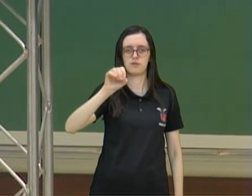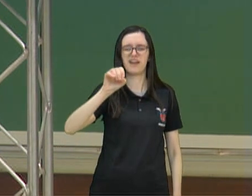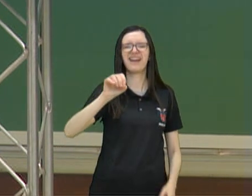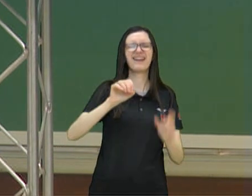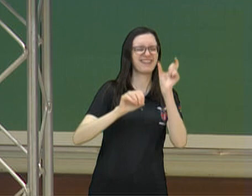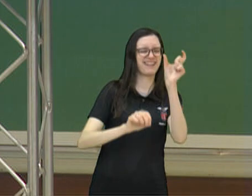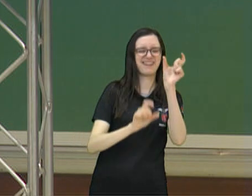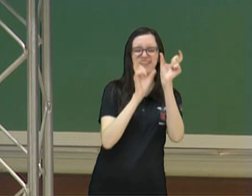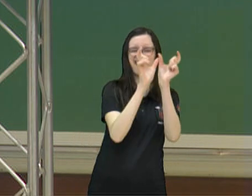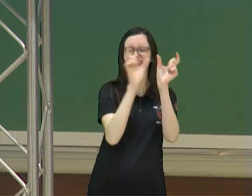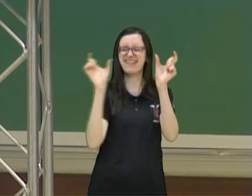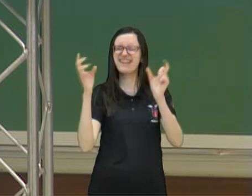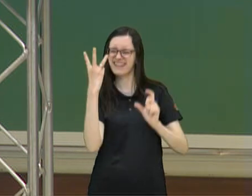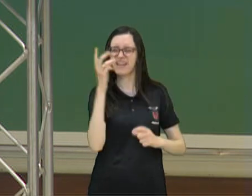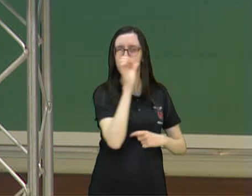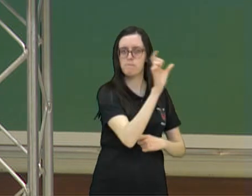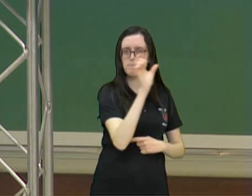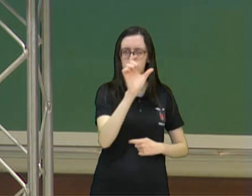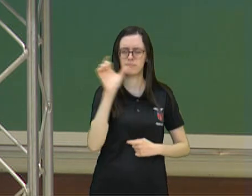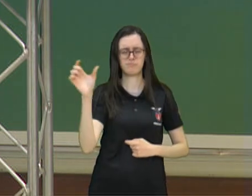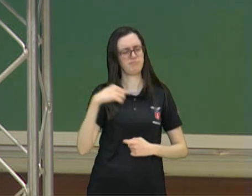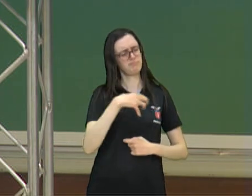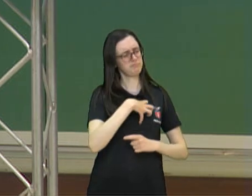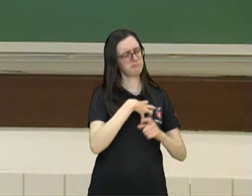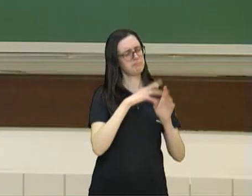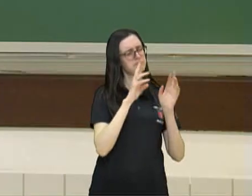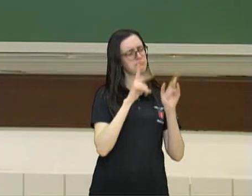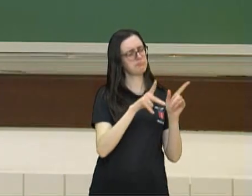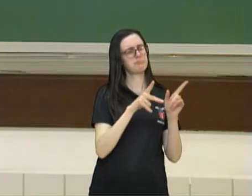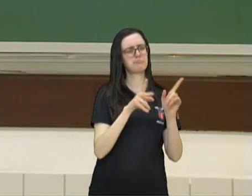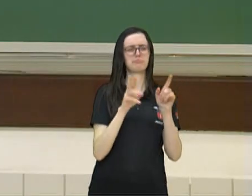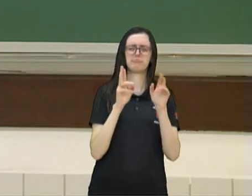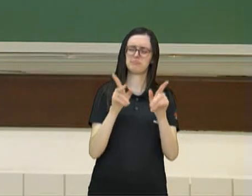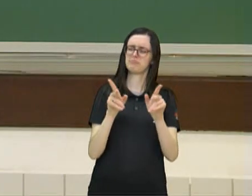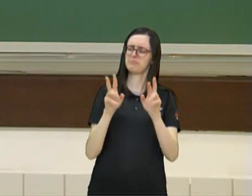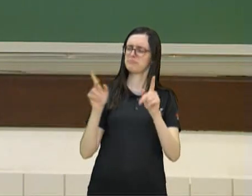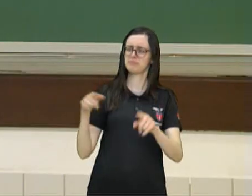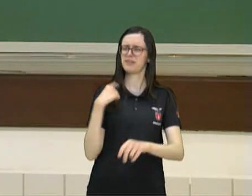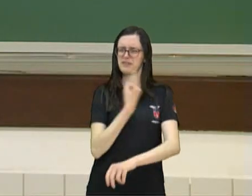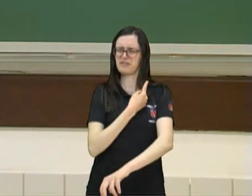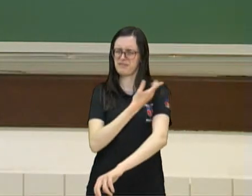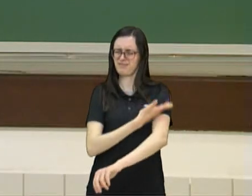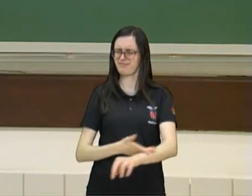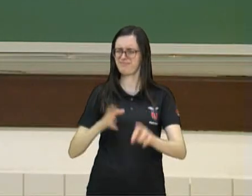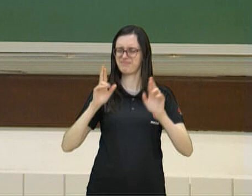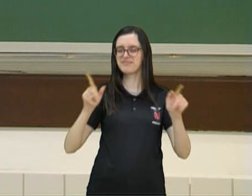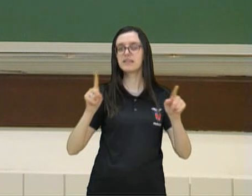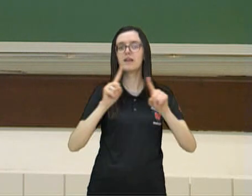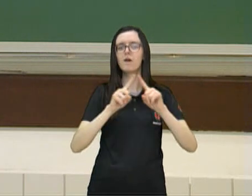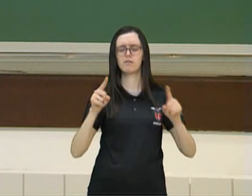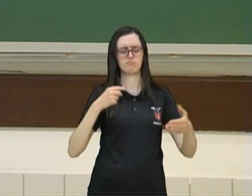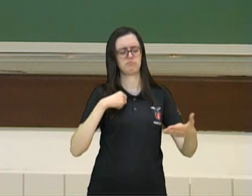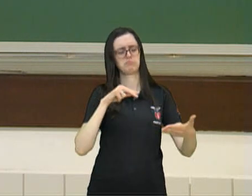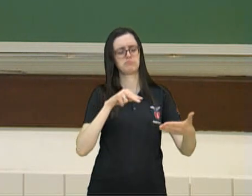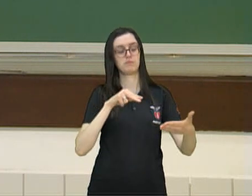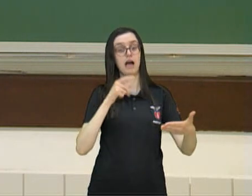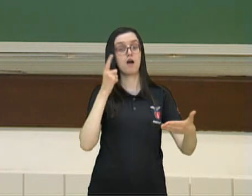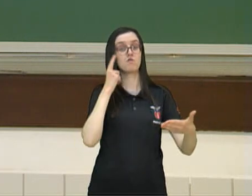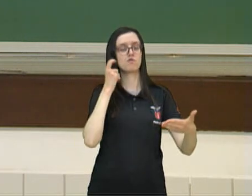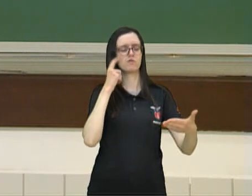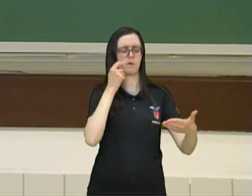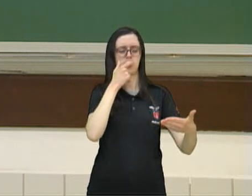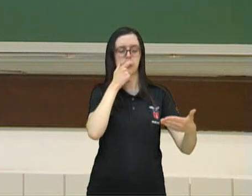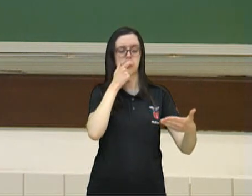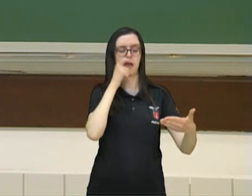tauba, pigilógico, ela está escrita de forma diferente do que nós estamos acostumados. Mas pelo som, eu